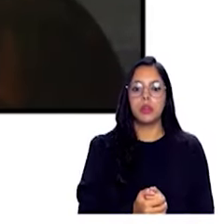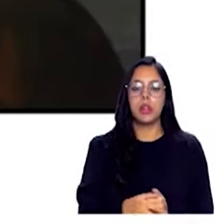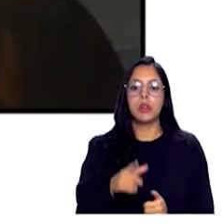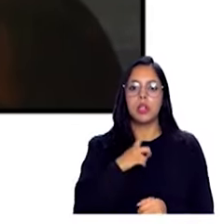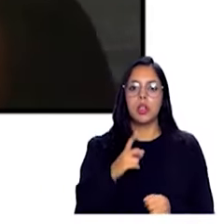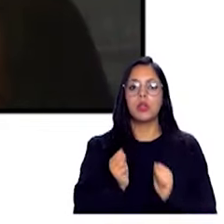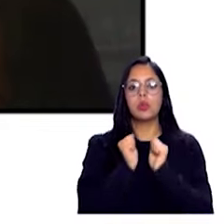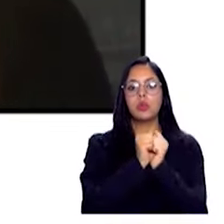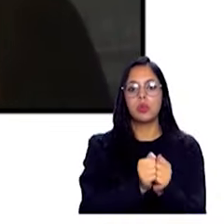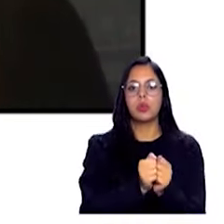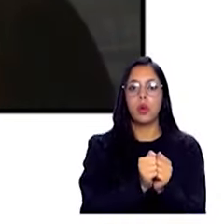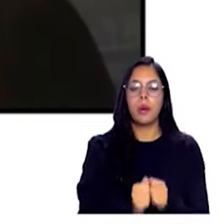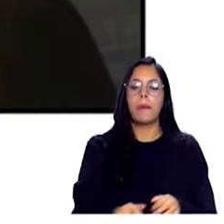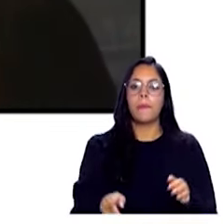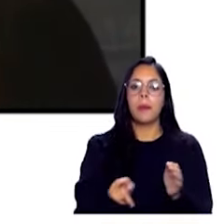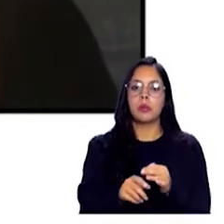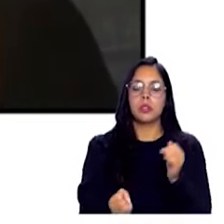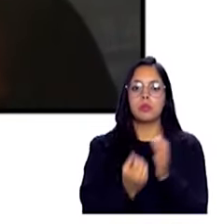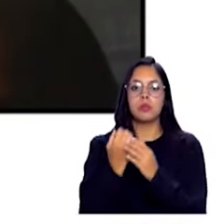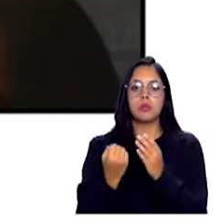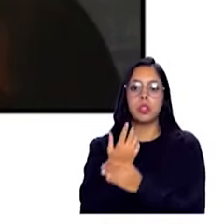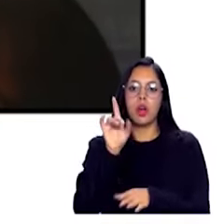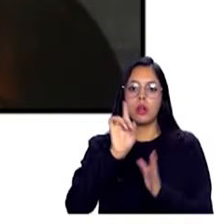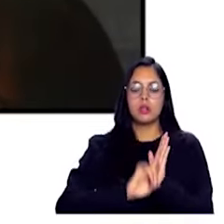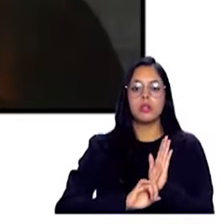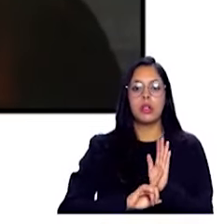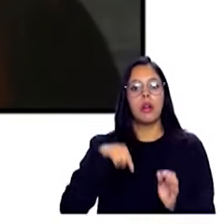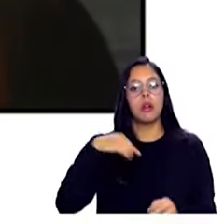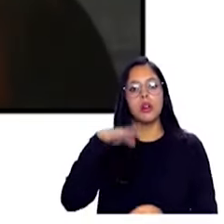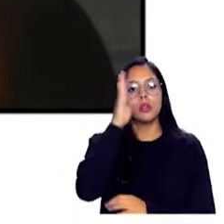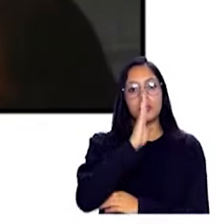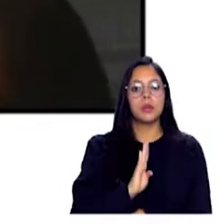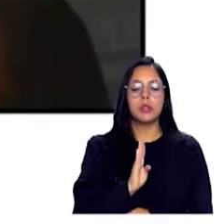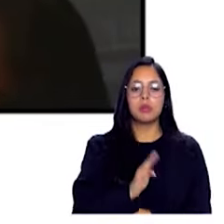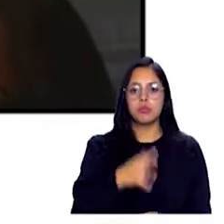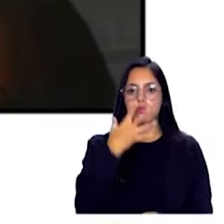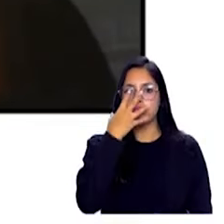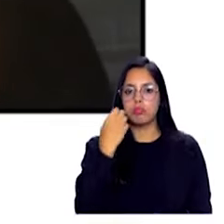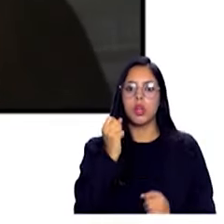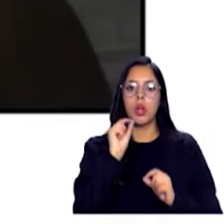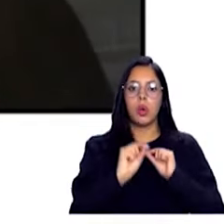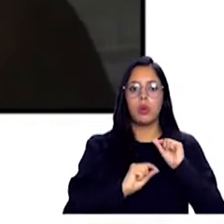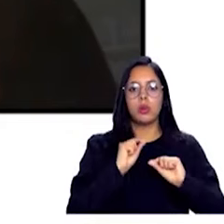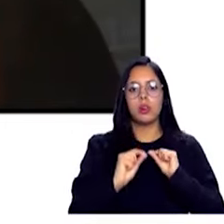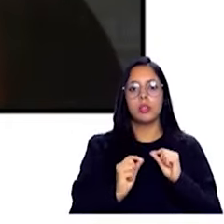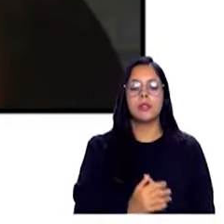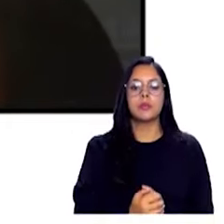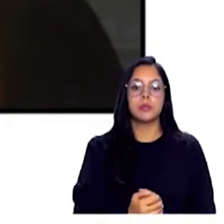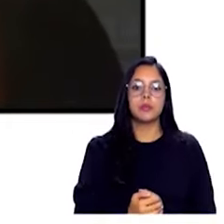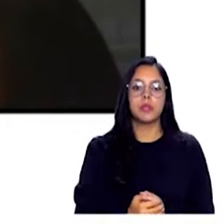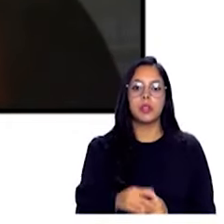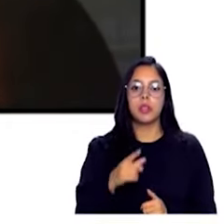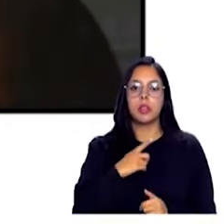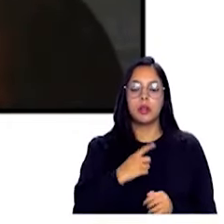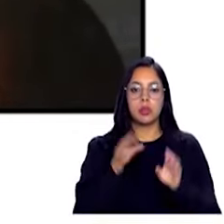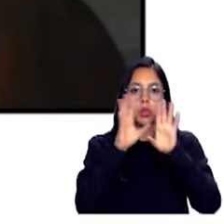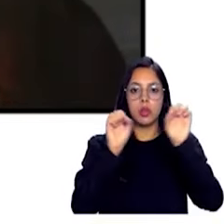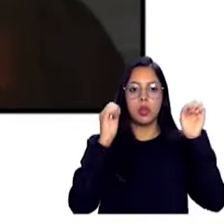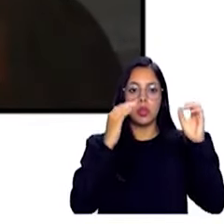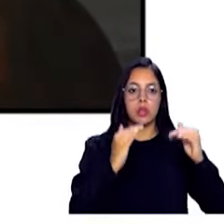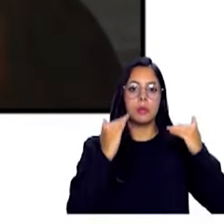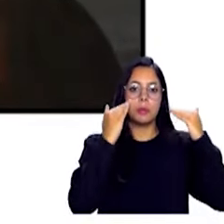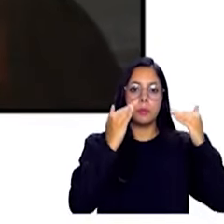ativamente na construção do direito no Brasil o que chama atenção enquanto função de um Tribunal Superior é